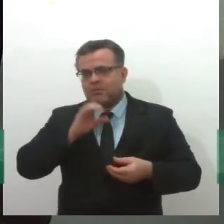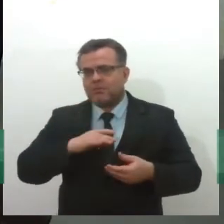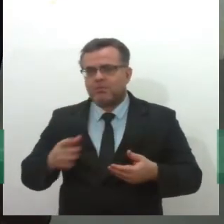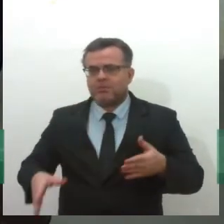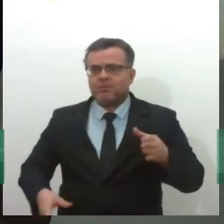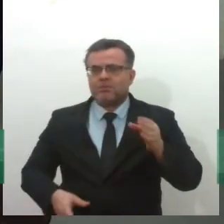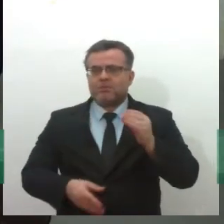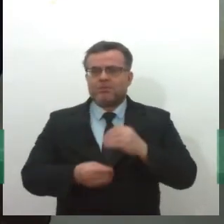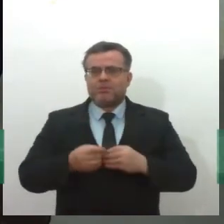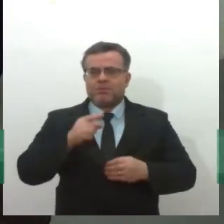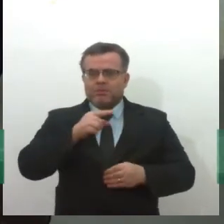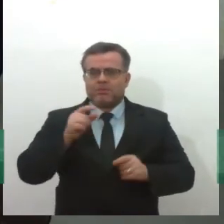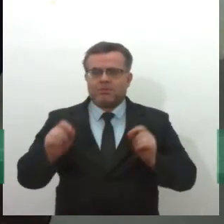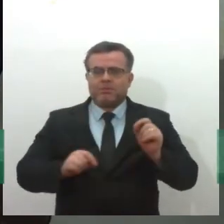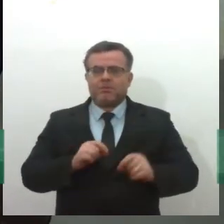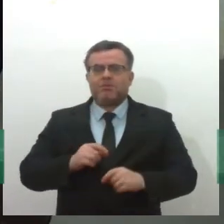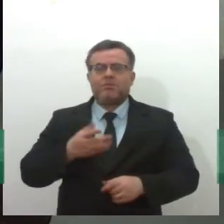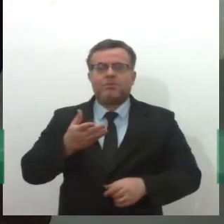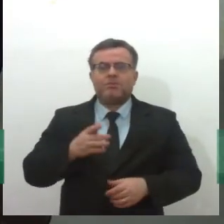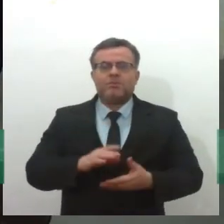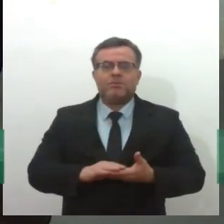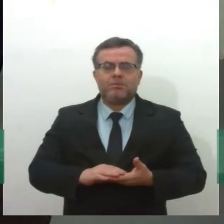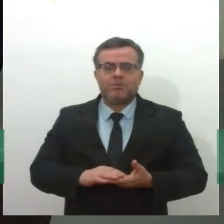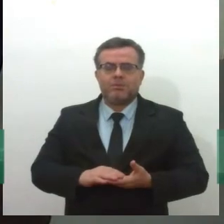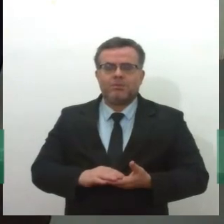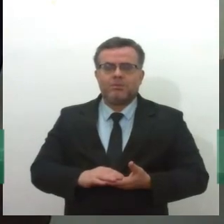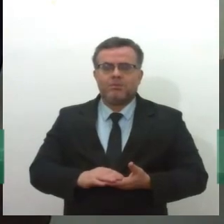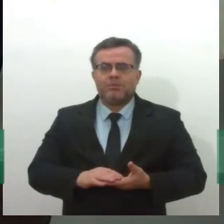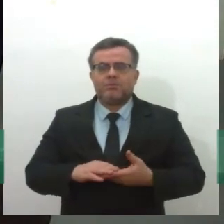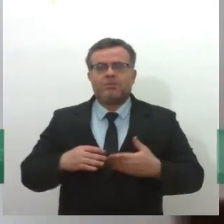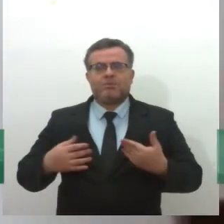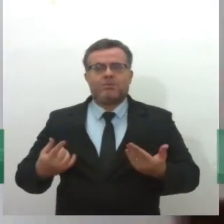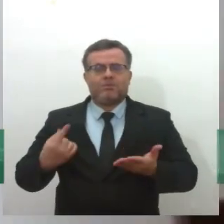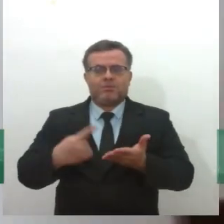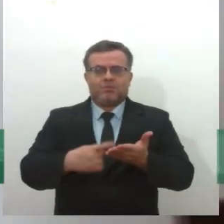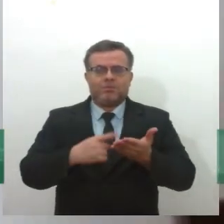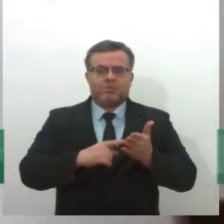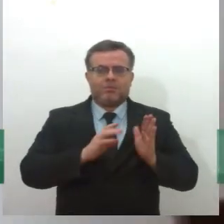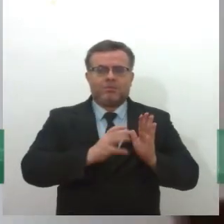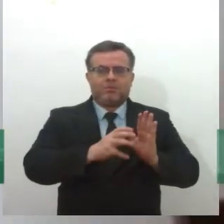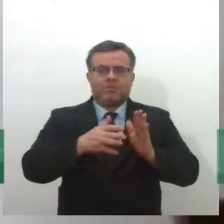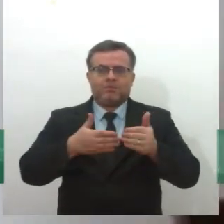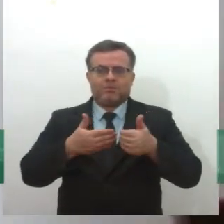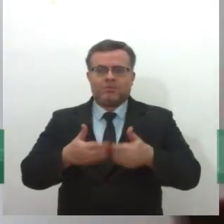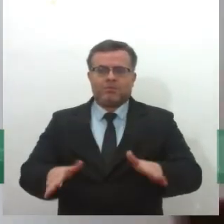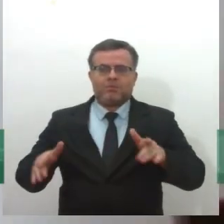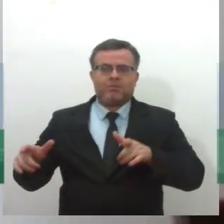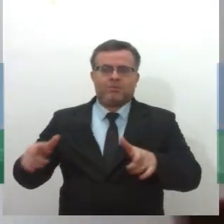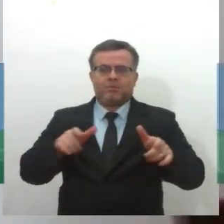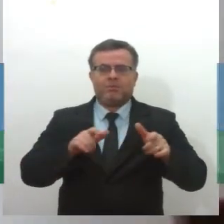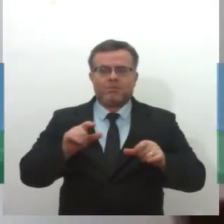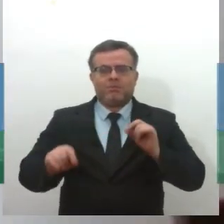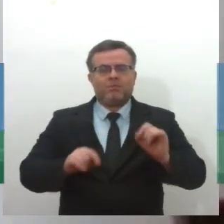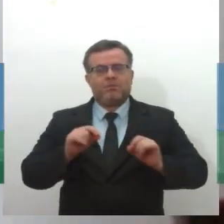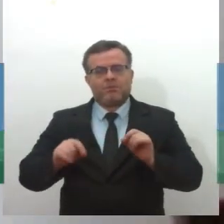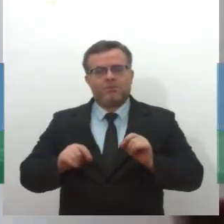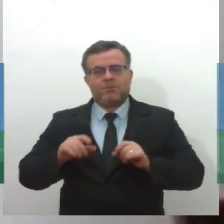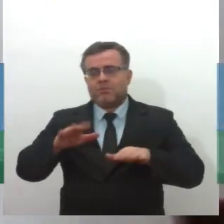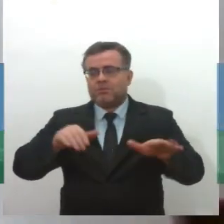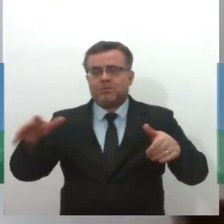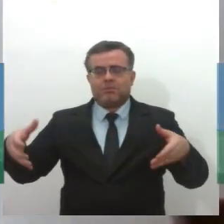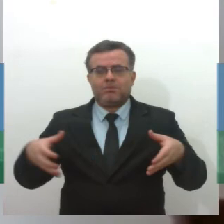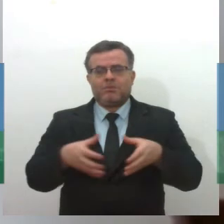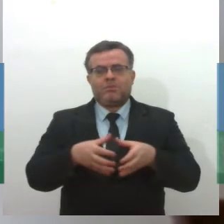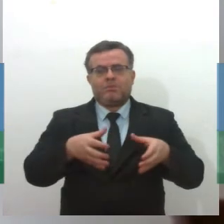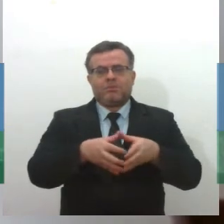com essa questão. Priscila? É o chamamento dos partidos, né? A abertura de espaços nos partidos, as pessoas entenderem que esse